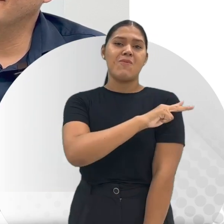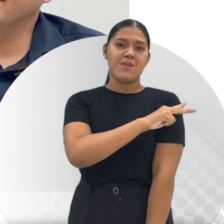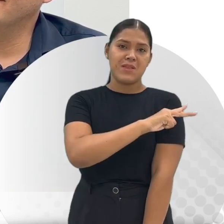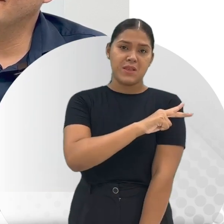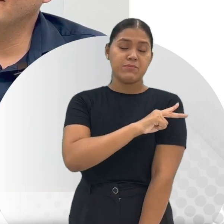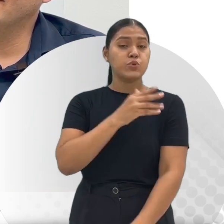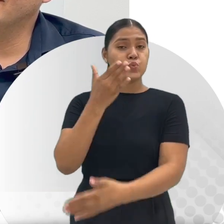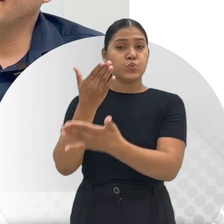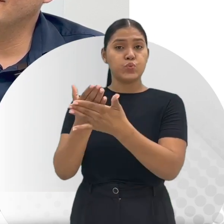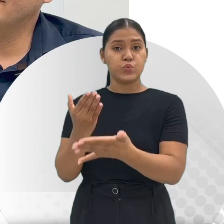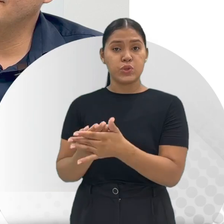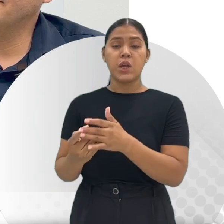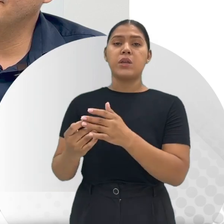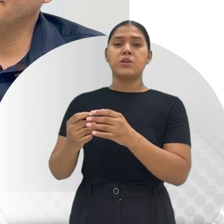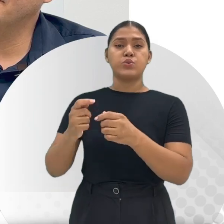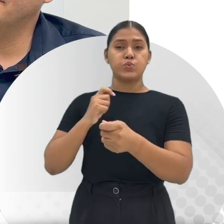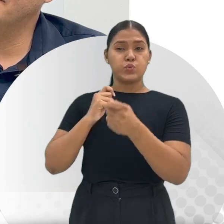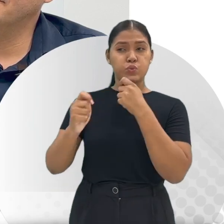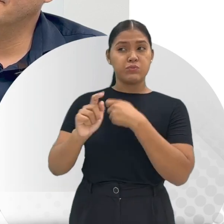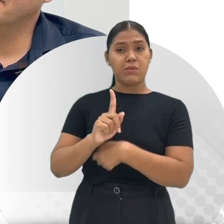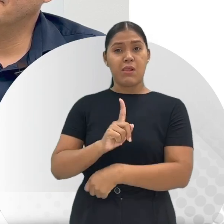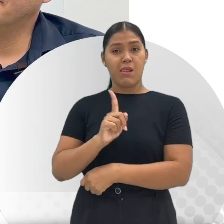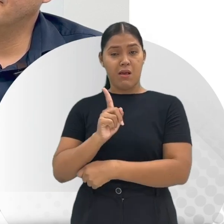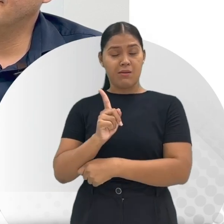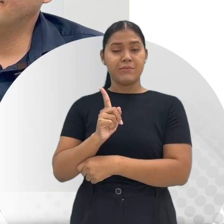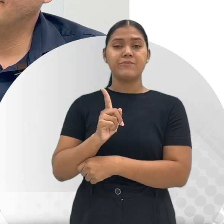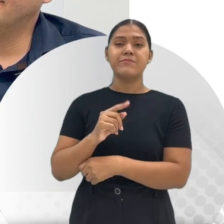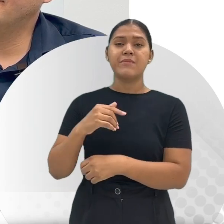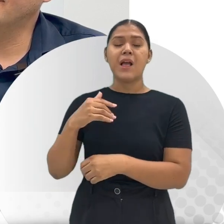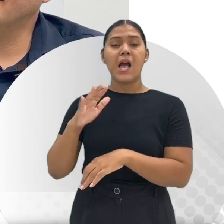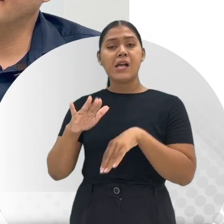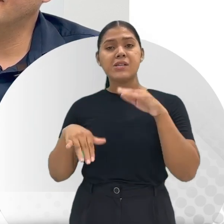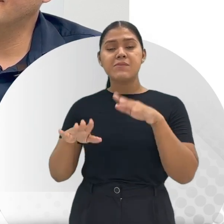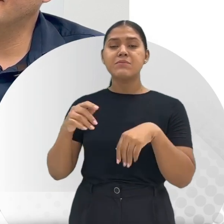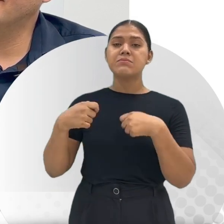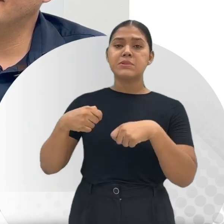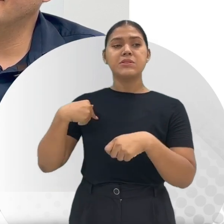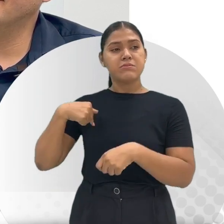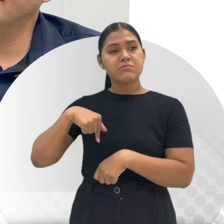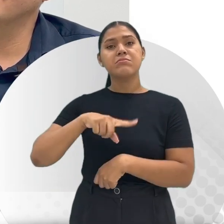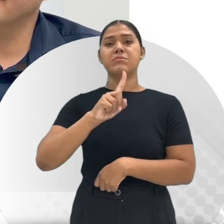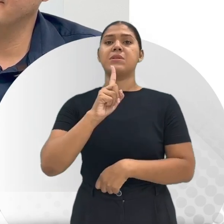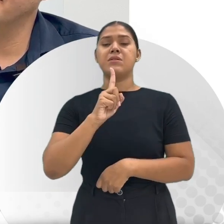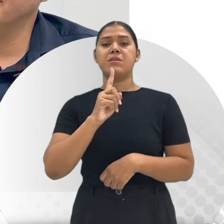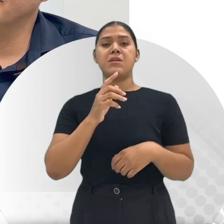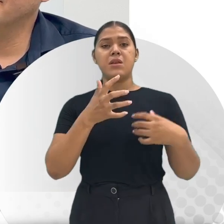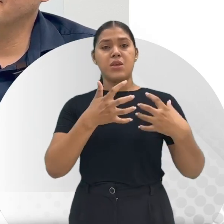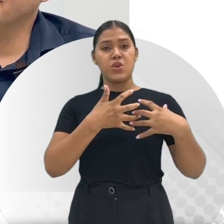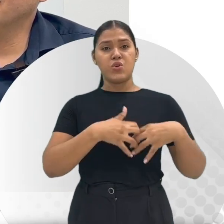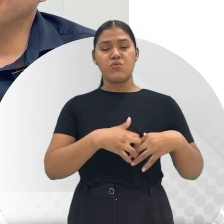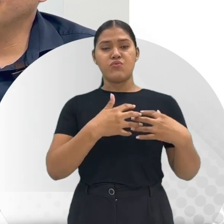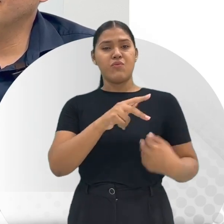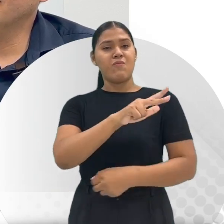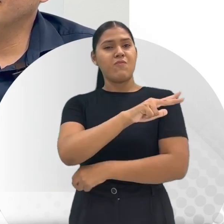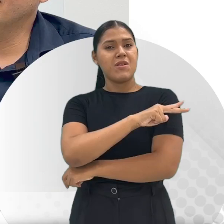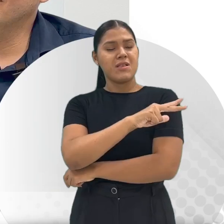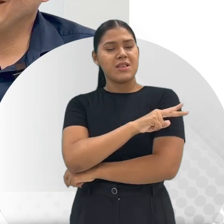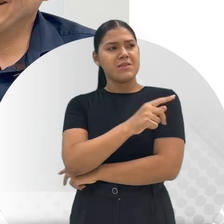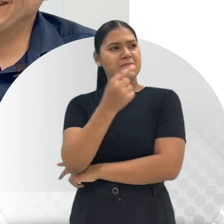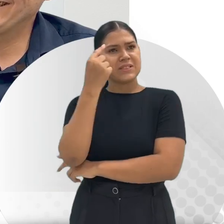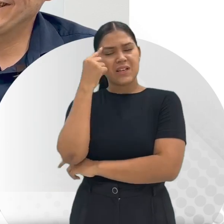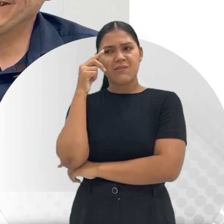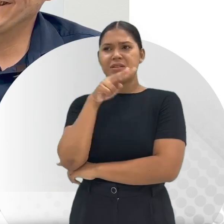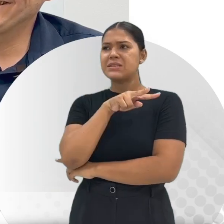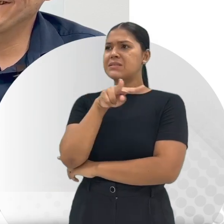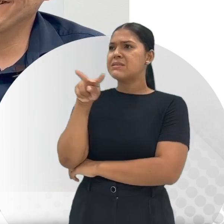jornalismo lá, né? E às vezes eu ia fazer matérias, né, reportagens lá no campus Vilhena, e eu ficava, nossa, deve ser tudo de